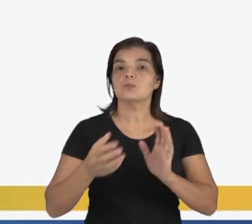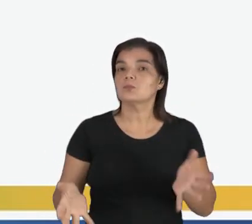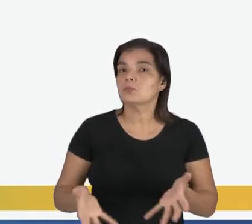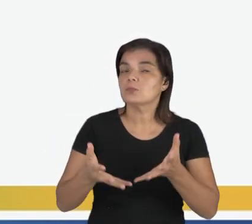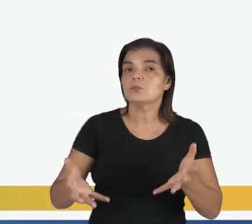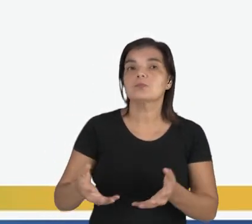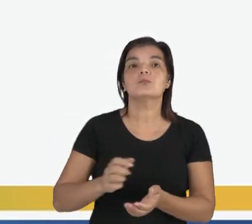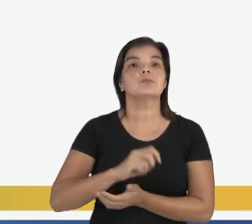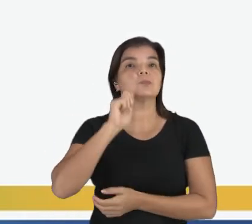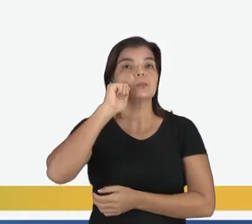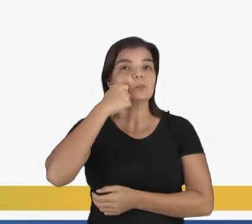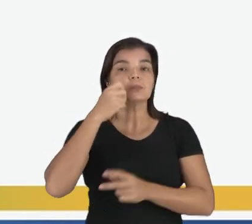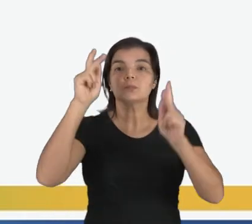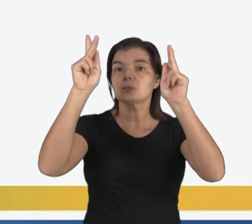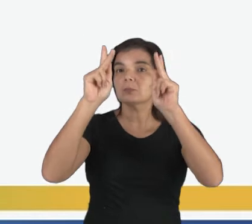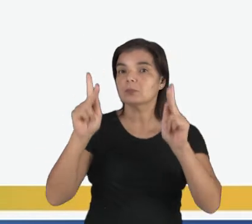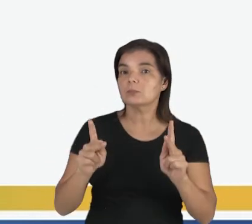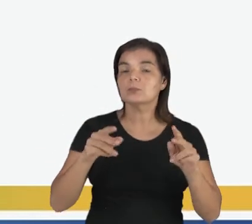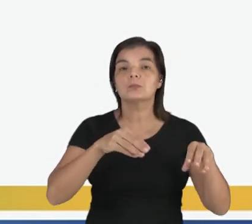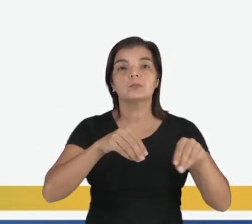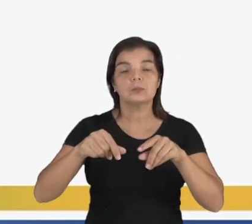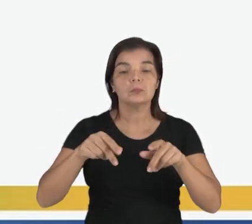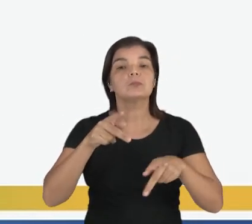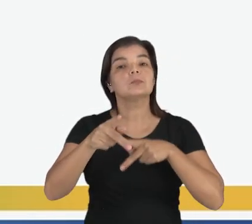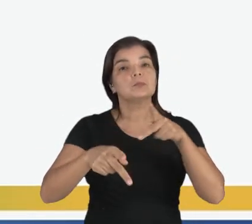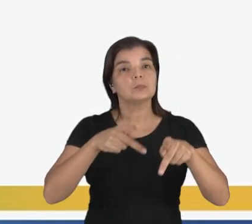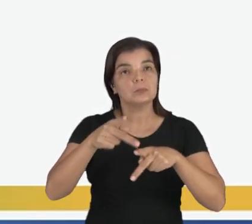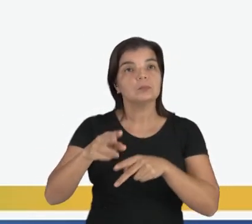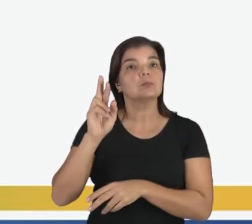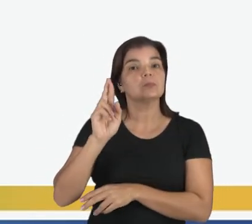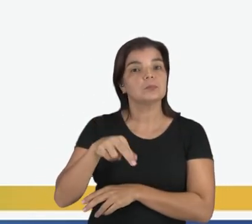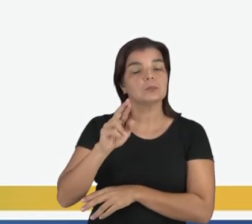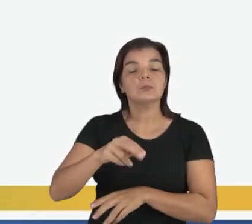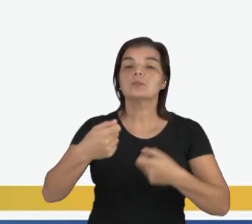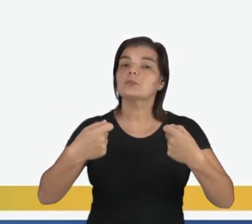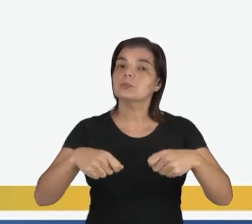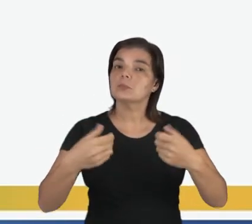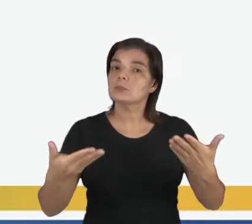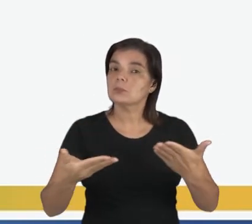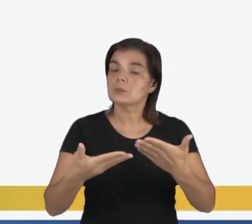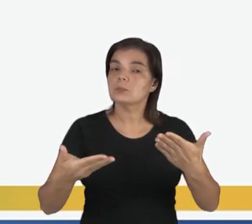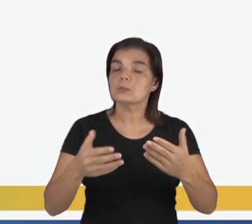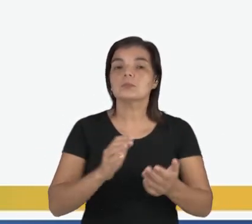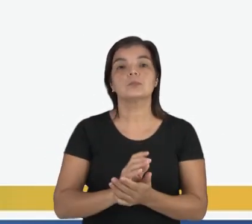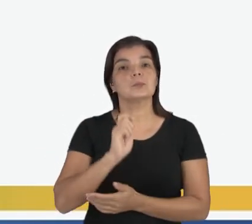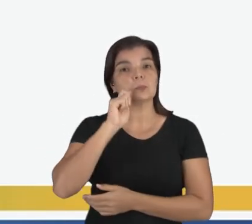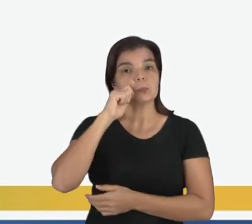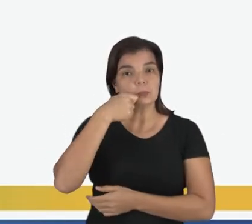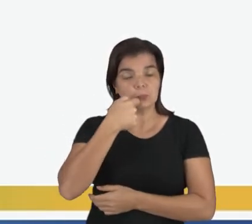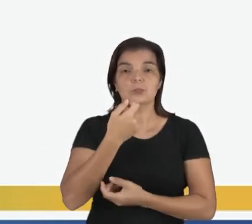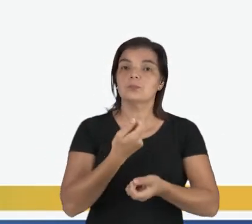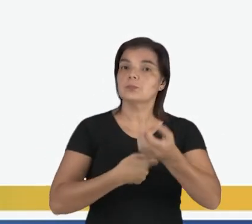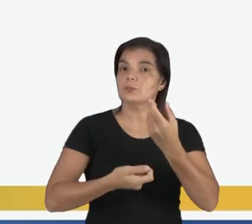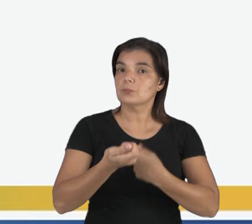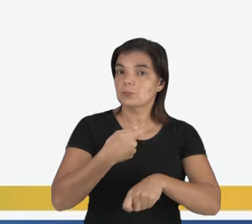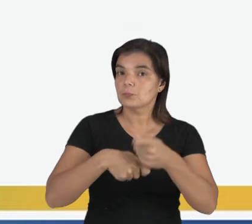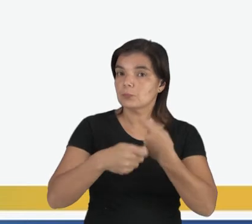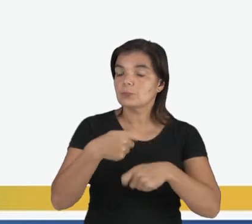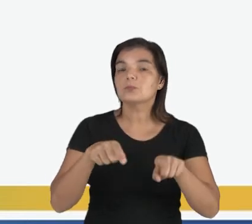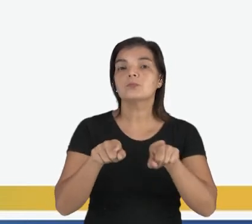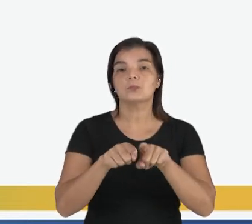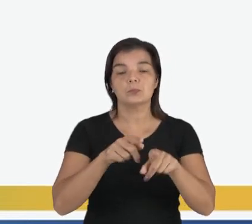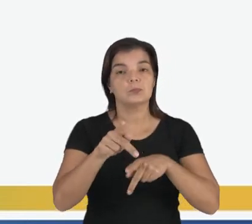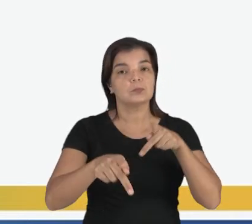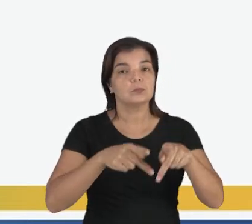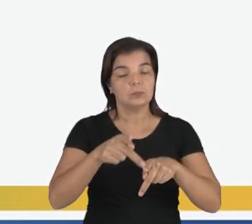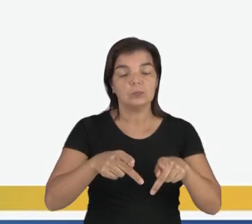população, dizendo pão, paz e terra, que é tudo que a população russa precisa naquele momento, né? Pão por conta aí da economia, né?